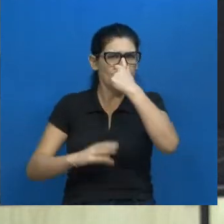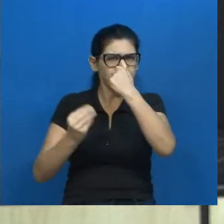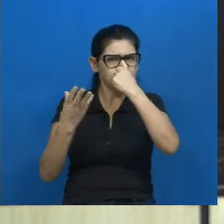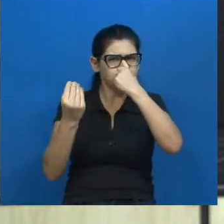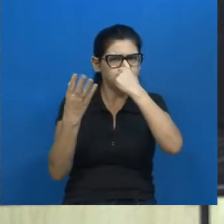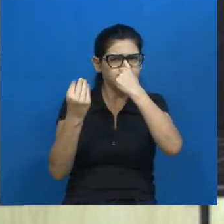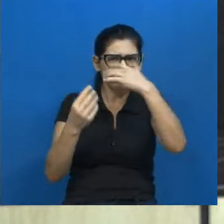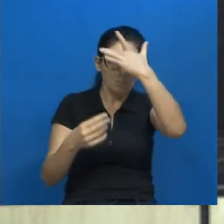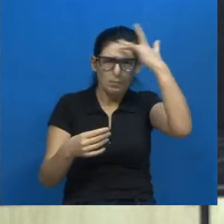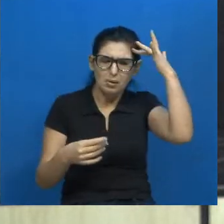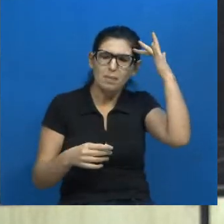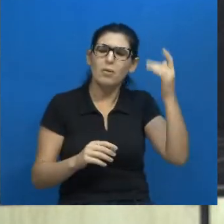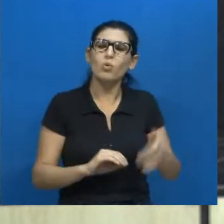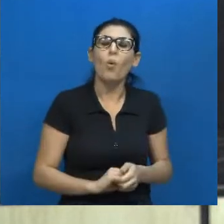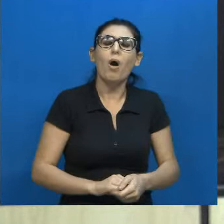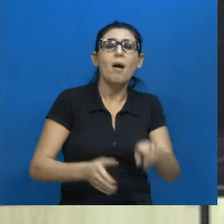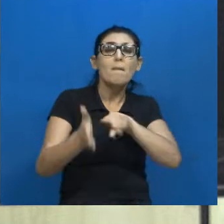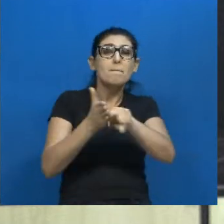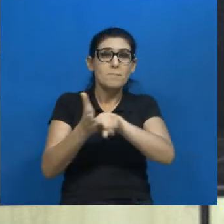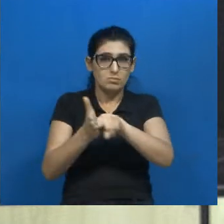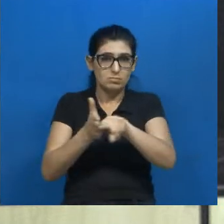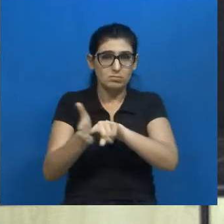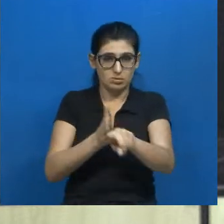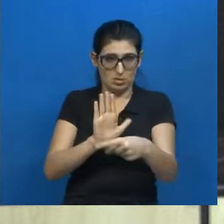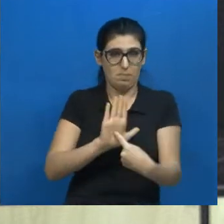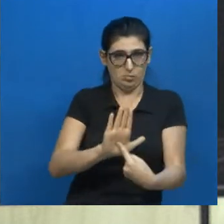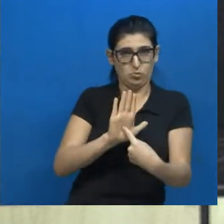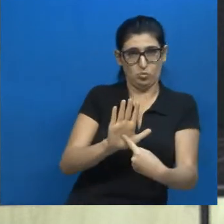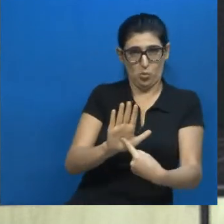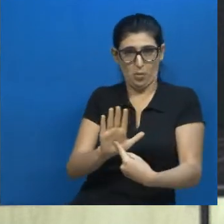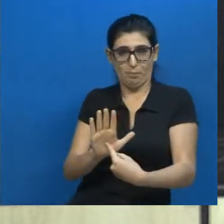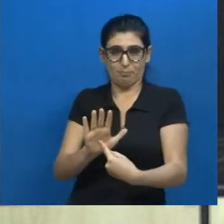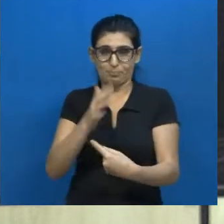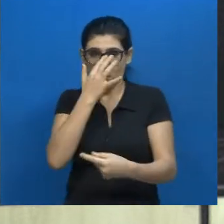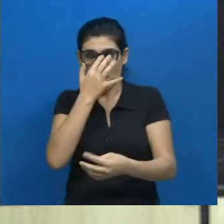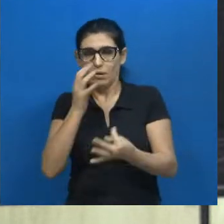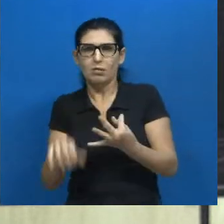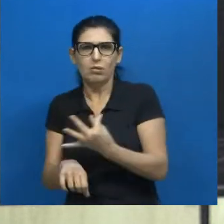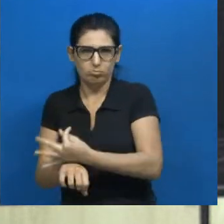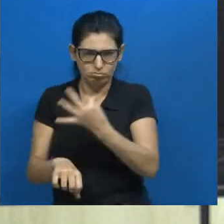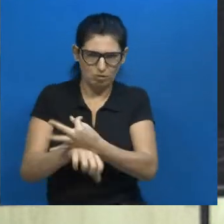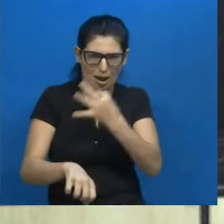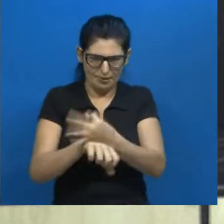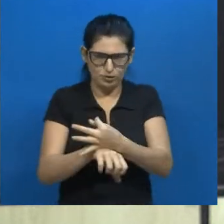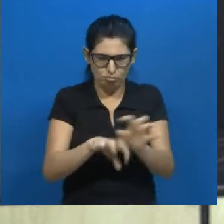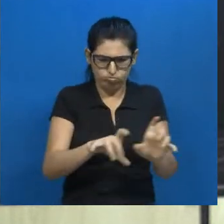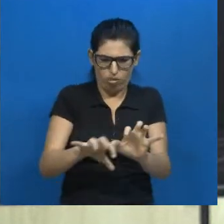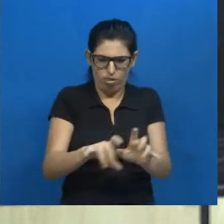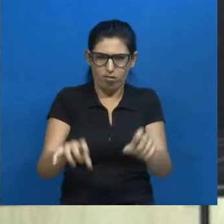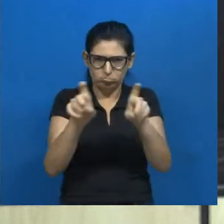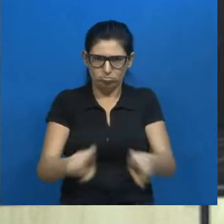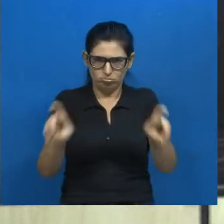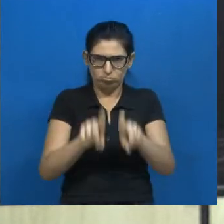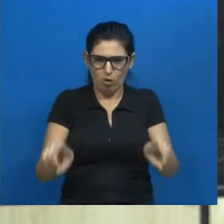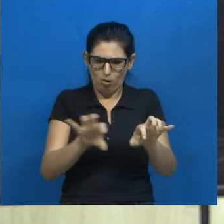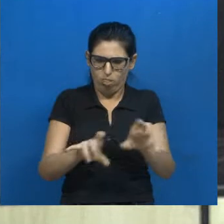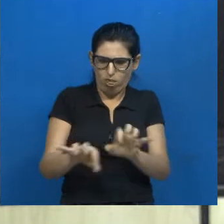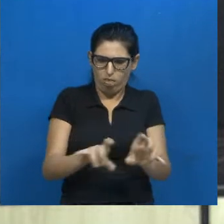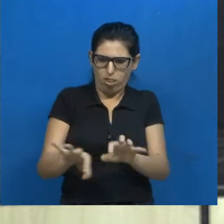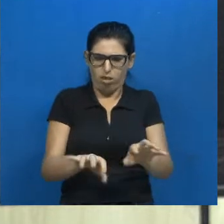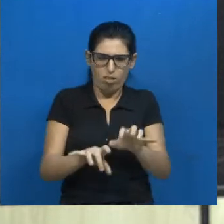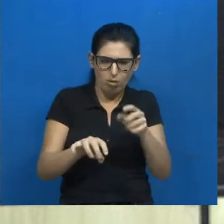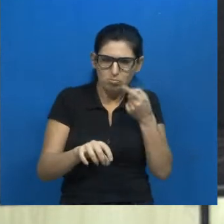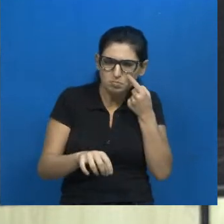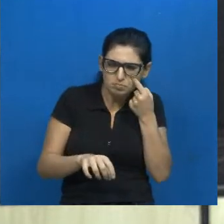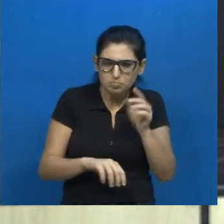A pesquisa foi bem clara. Quando o técnico explorou o banco de dados, quando eu falei para vocês que o cara